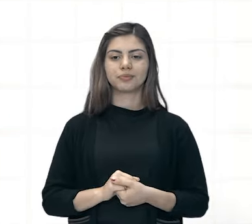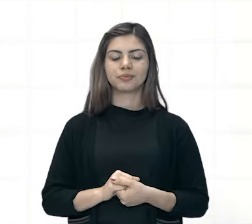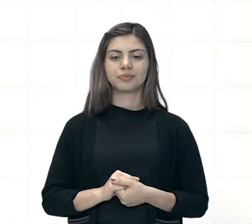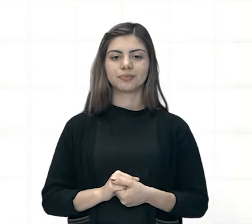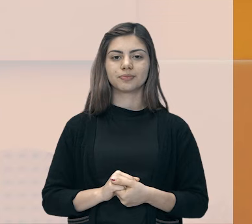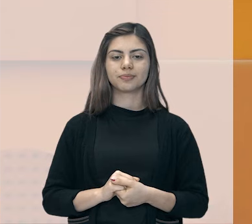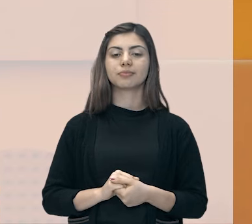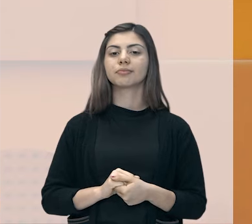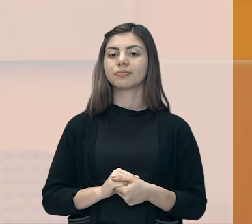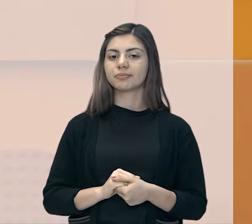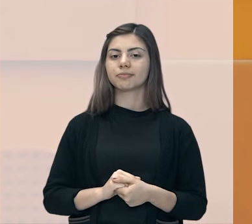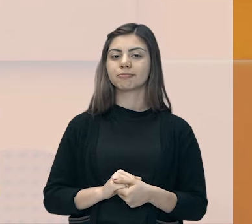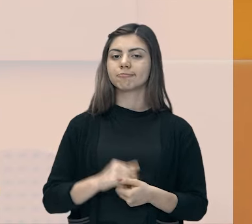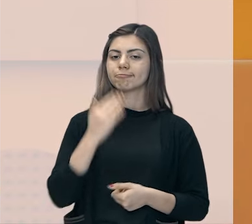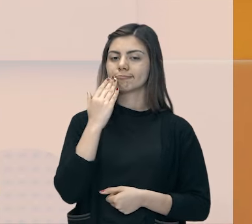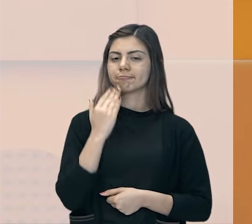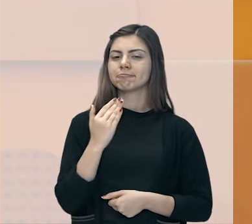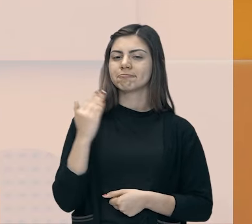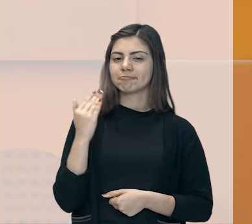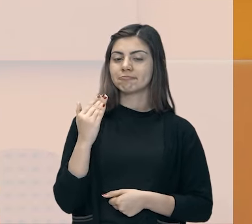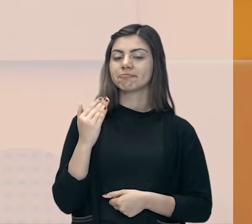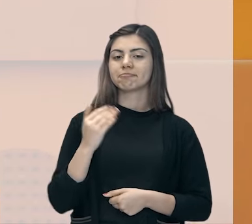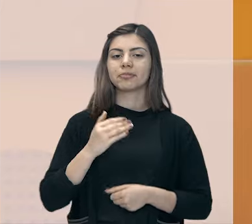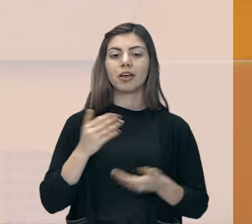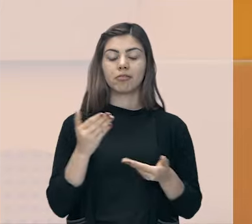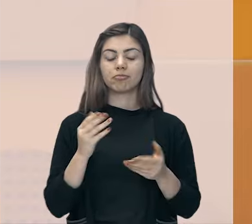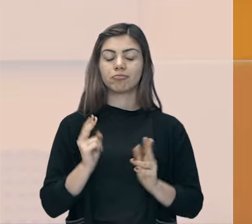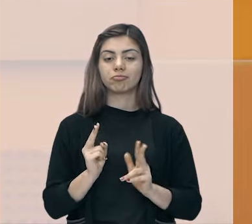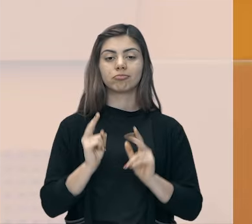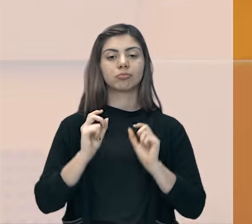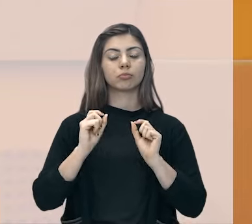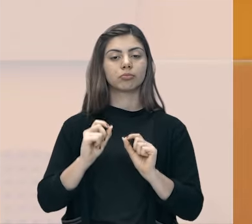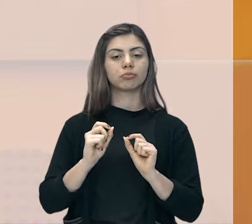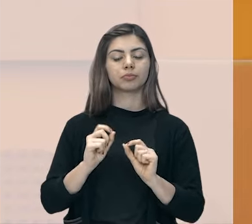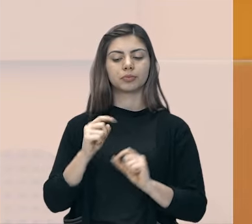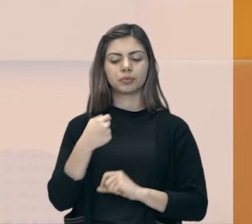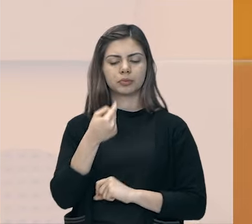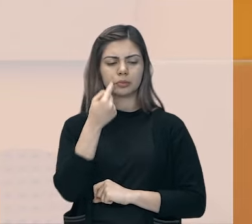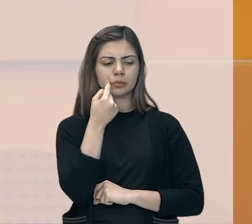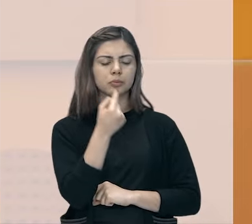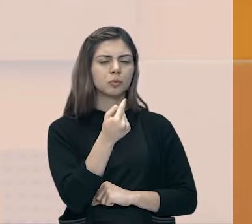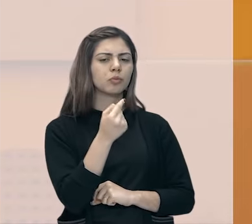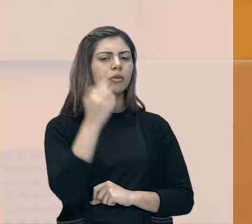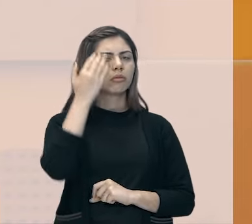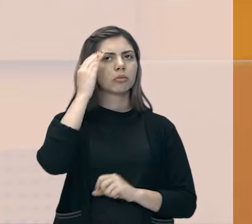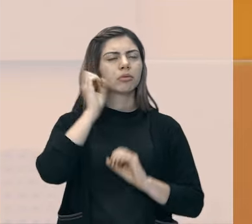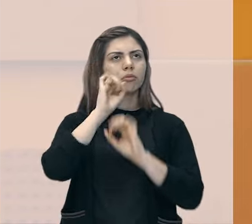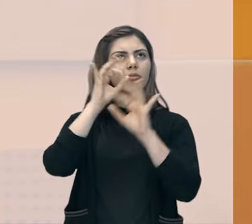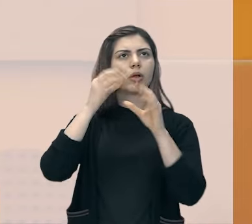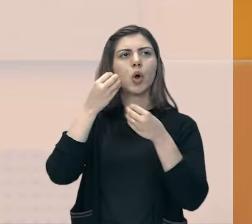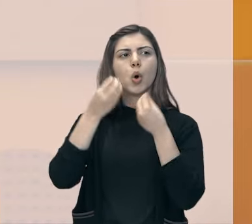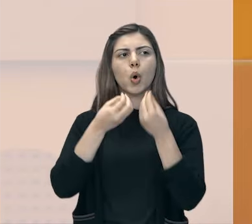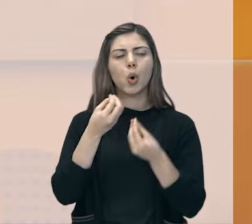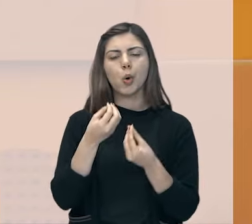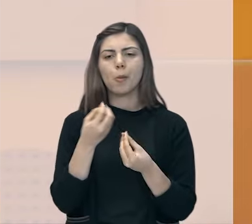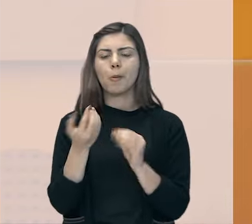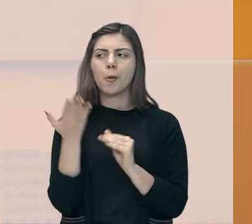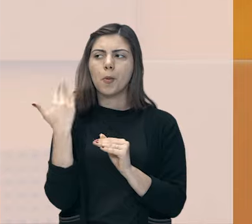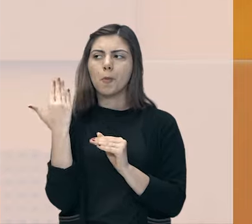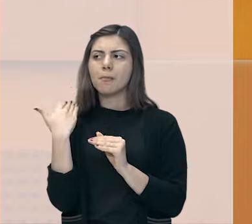tá bom? Olha só, continuando, nós vamos ver que entender como o trabalho funcionava